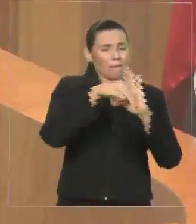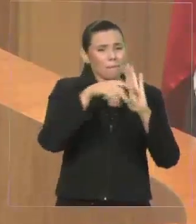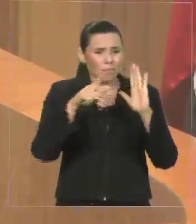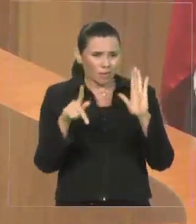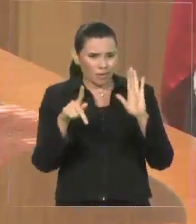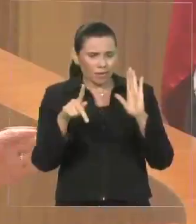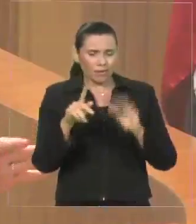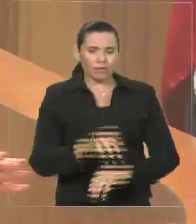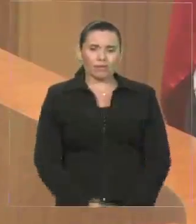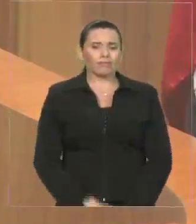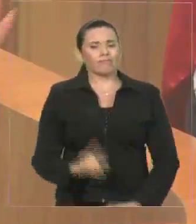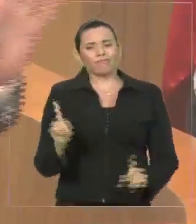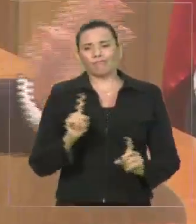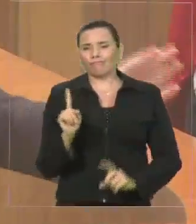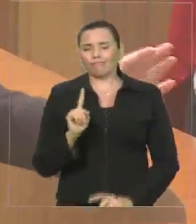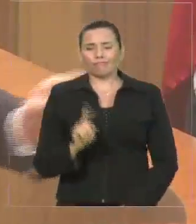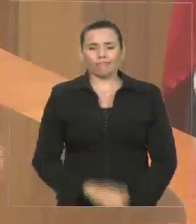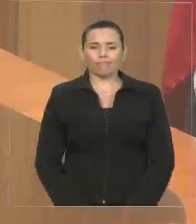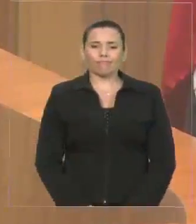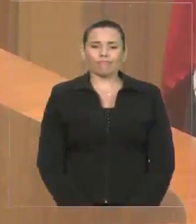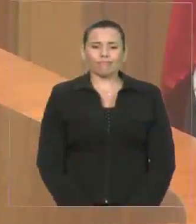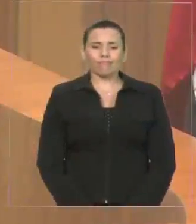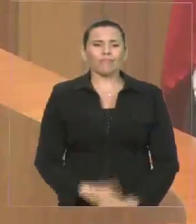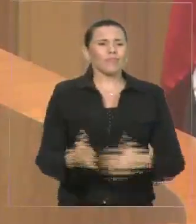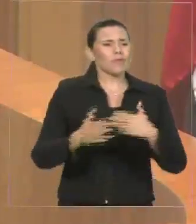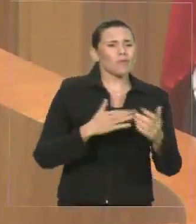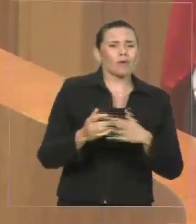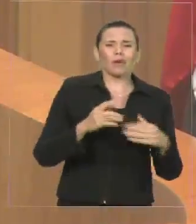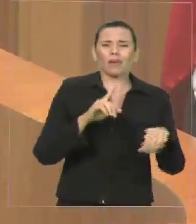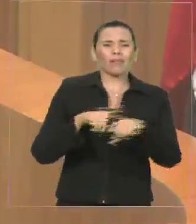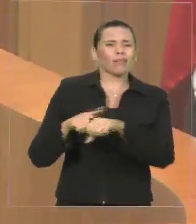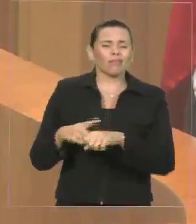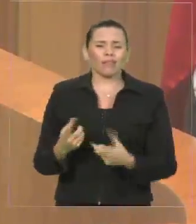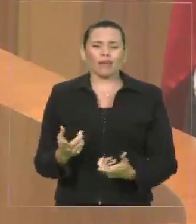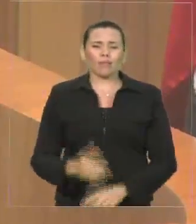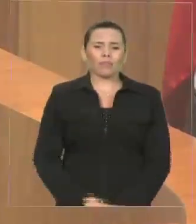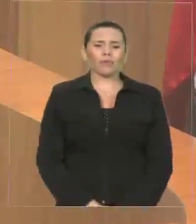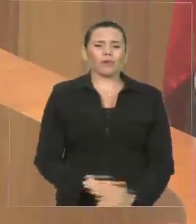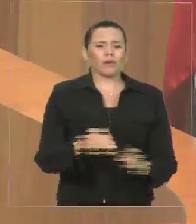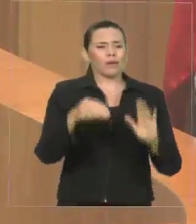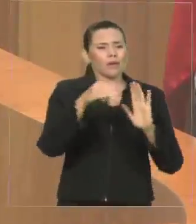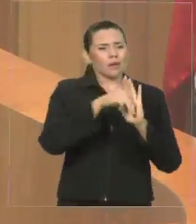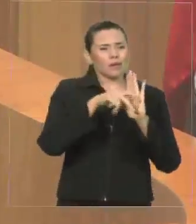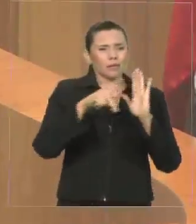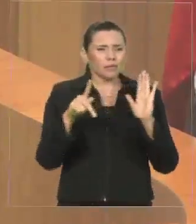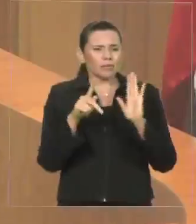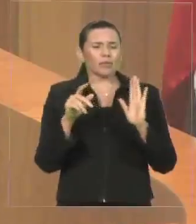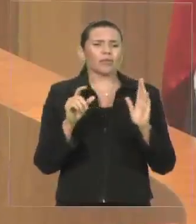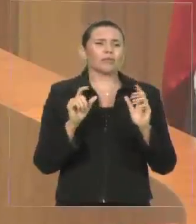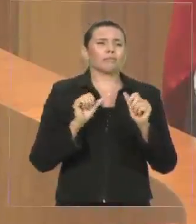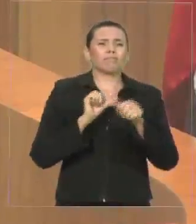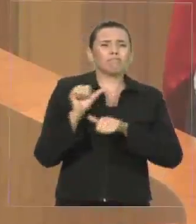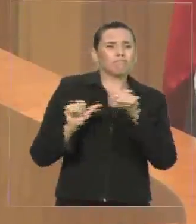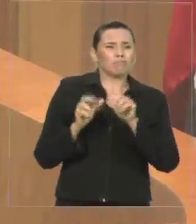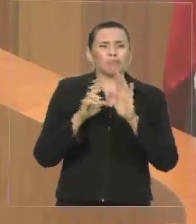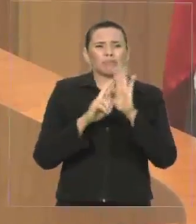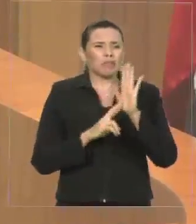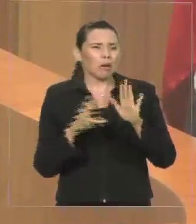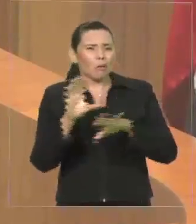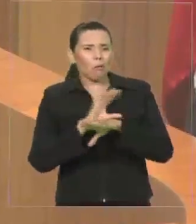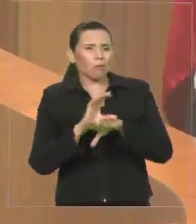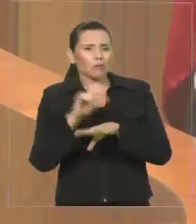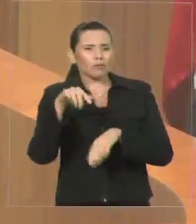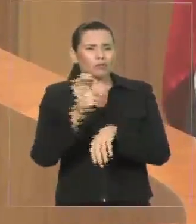que qualquer situação, a qualquer tempo, pode ter a edição de uma medida provisória ferindo aquilo que está na Constituição Estadual. Por outro